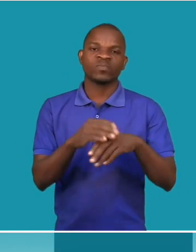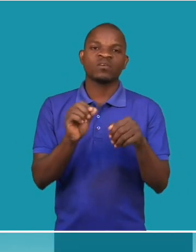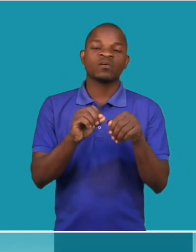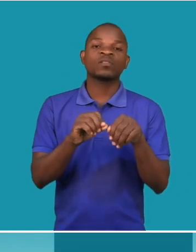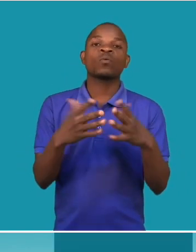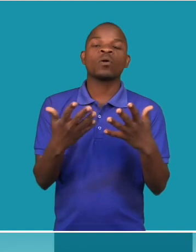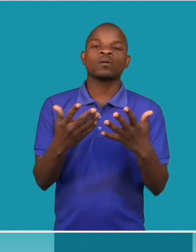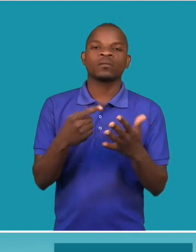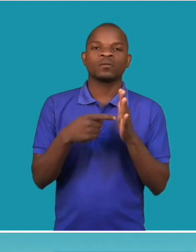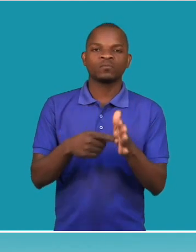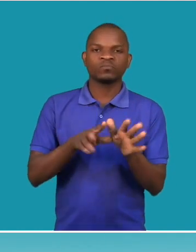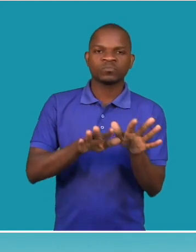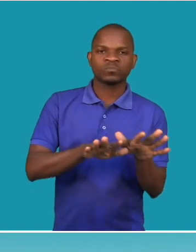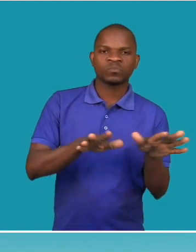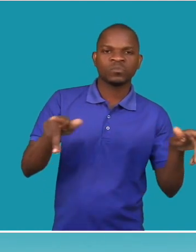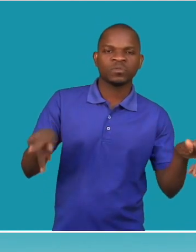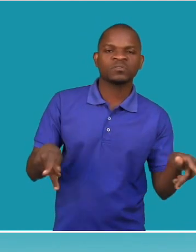além dessa mesa?